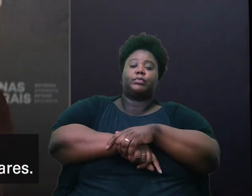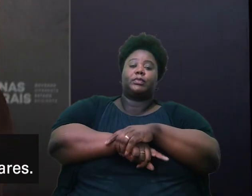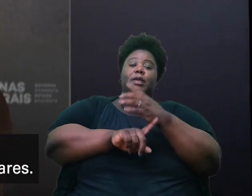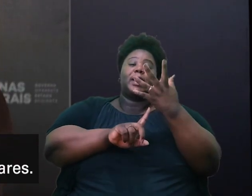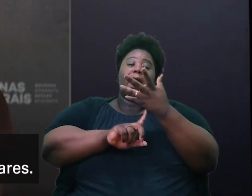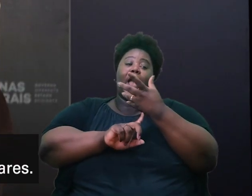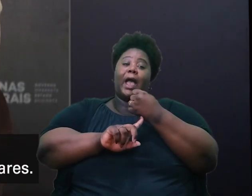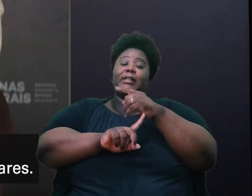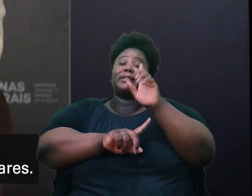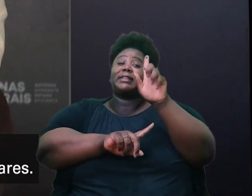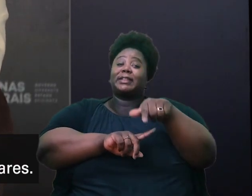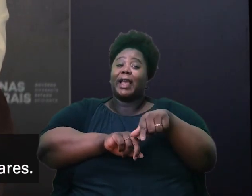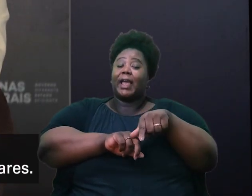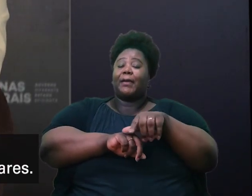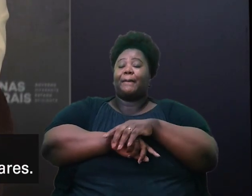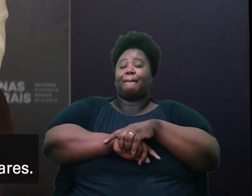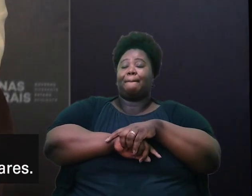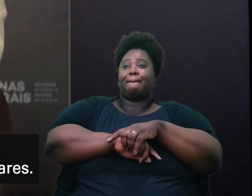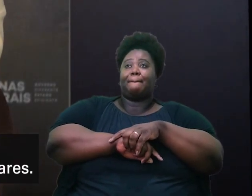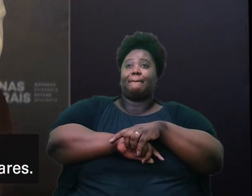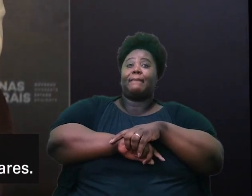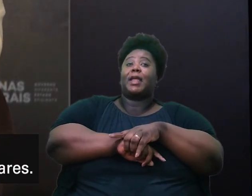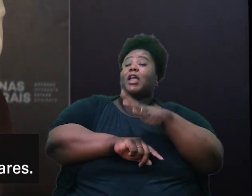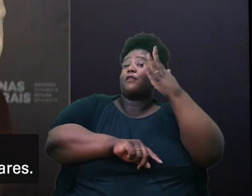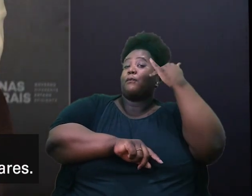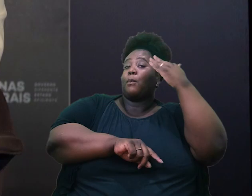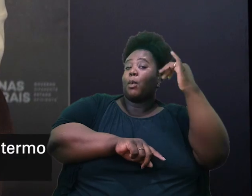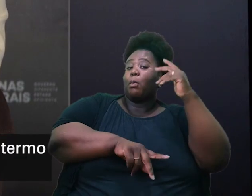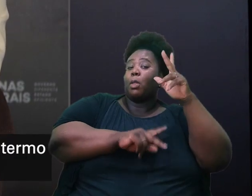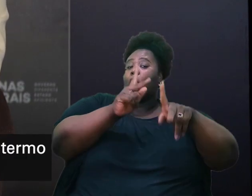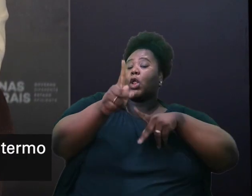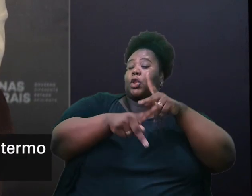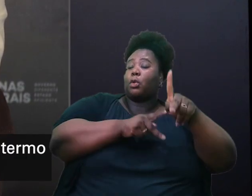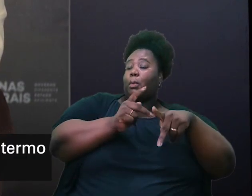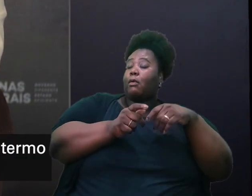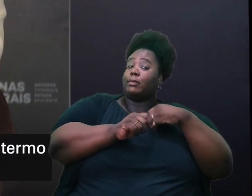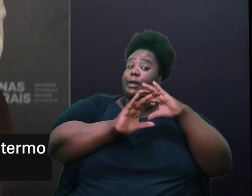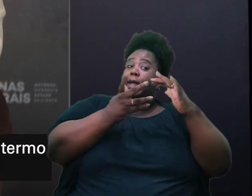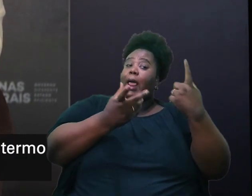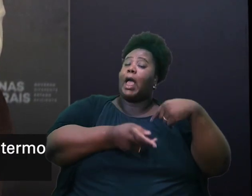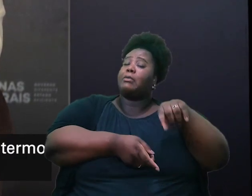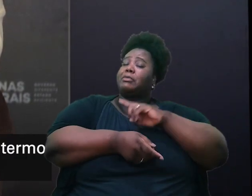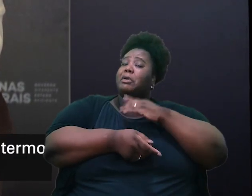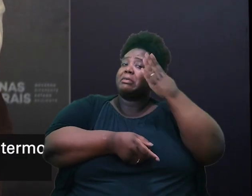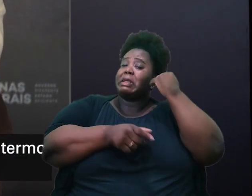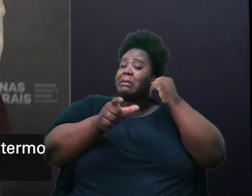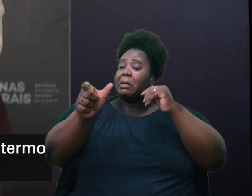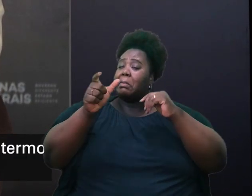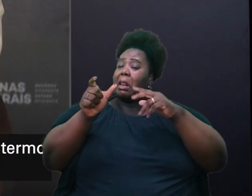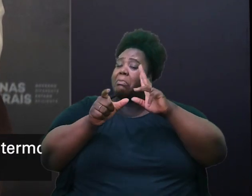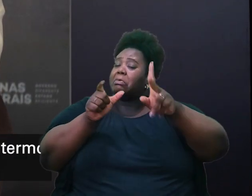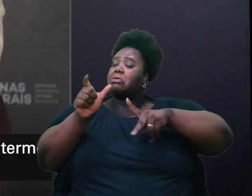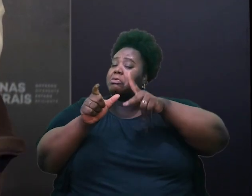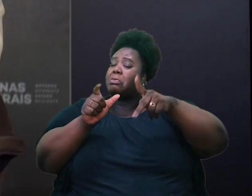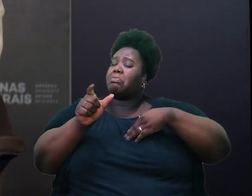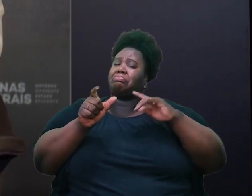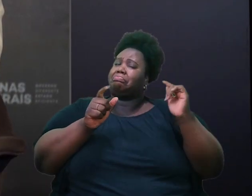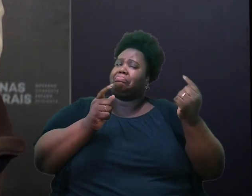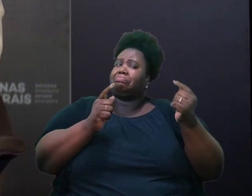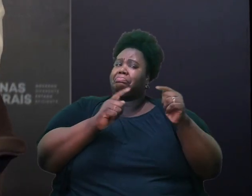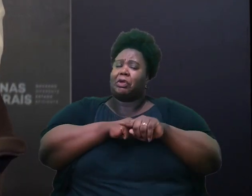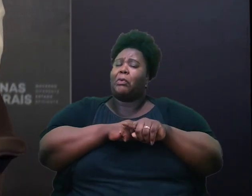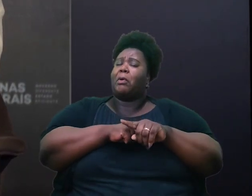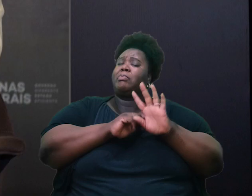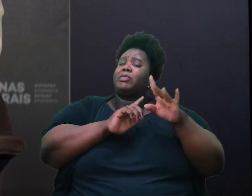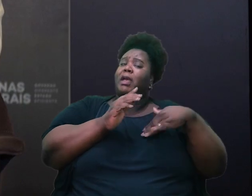são considerados artistas populares, e obviamente a gente sabe que esse termo faz nenhum sentido cada dia